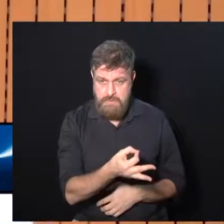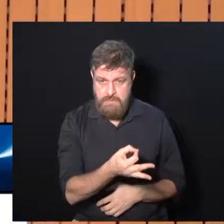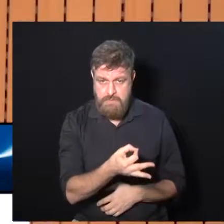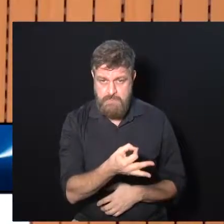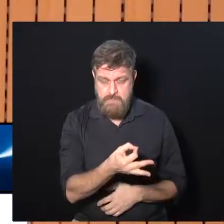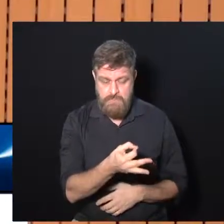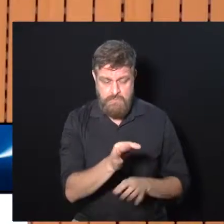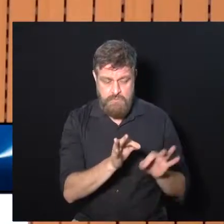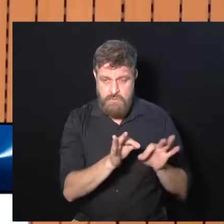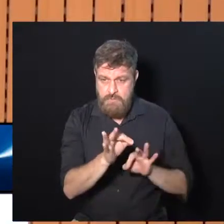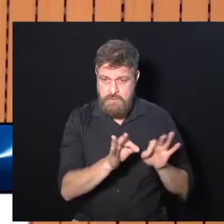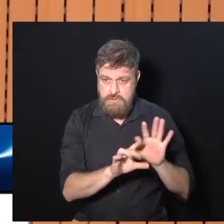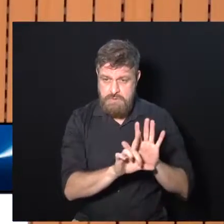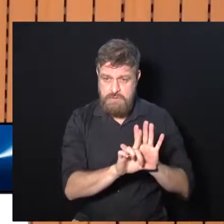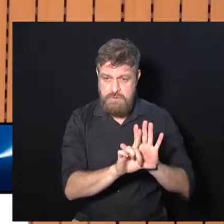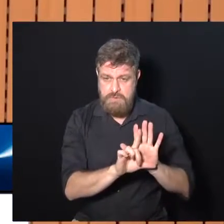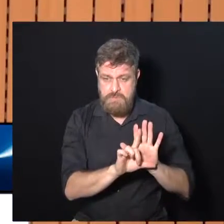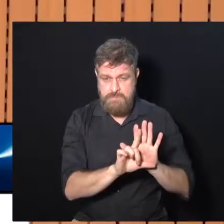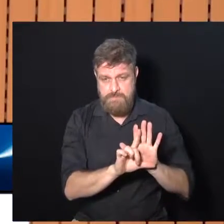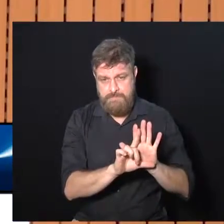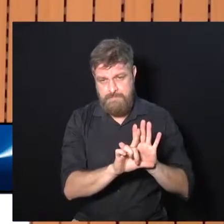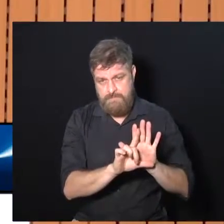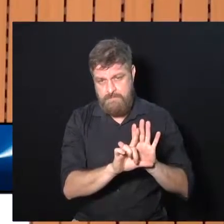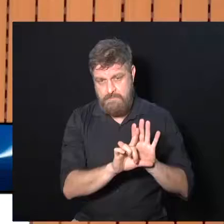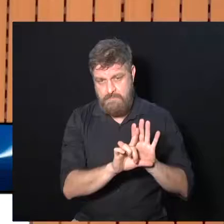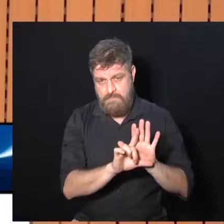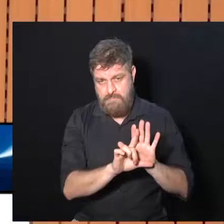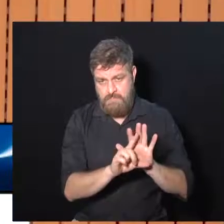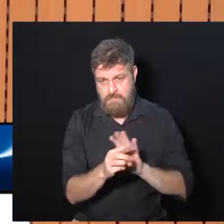ao projeto de lei